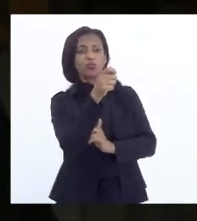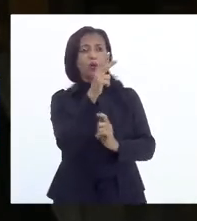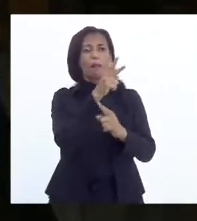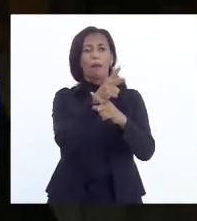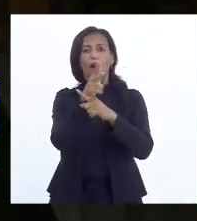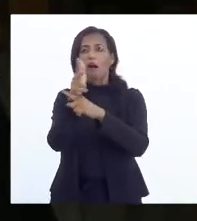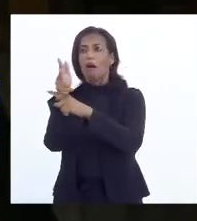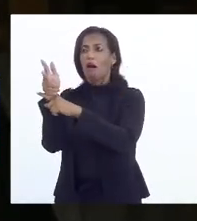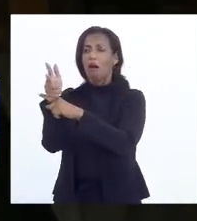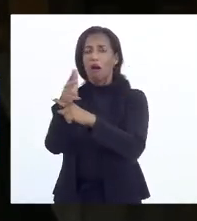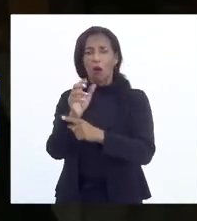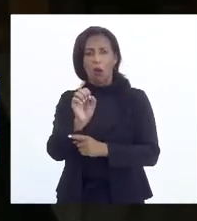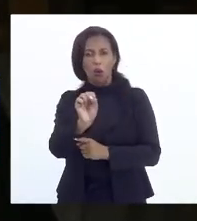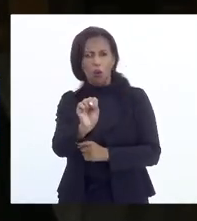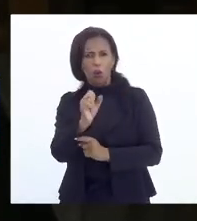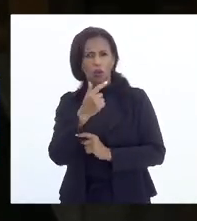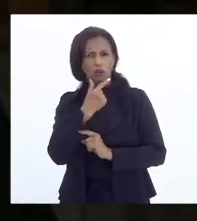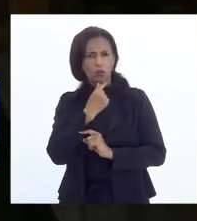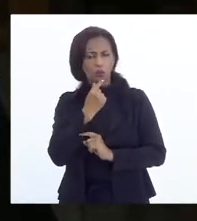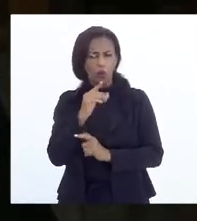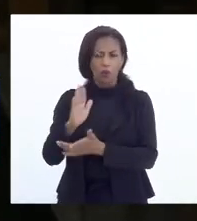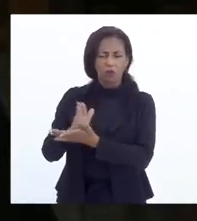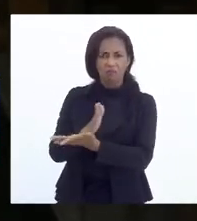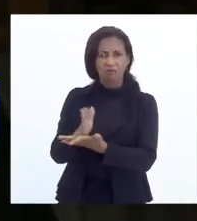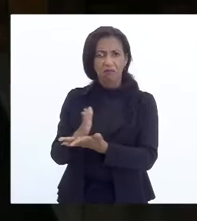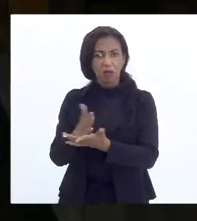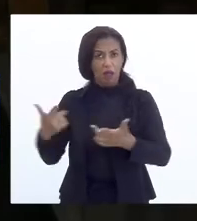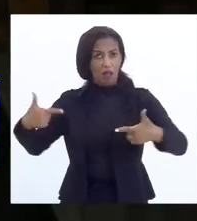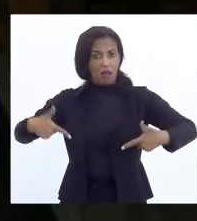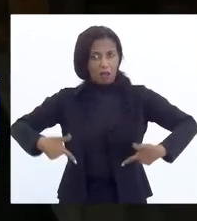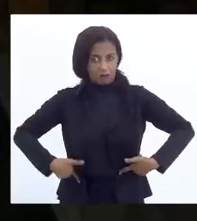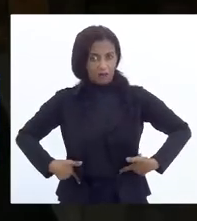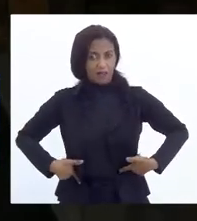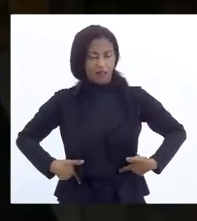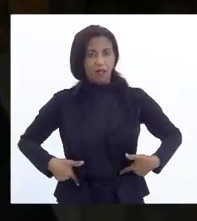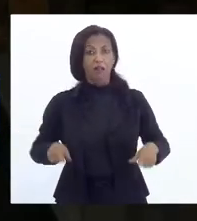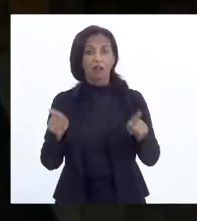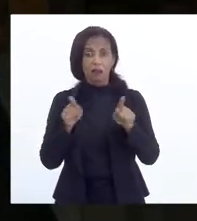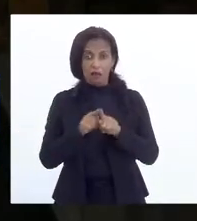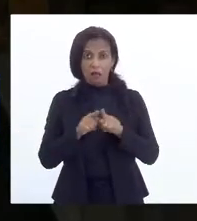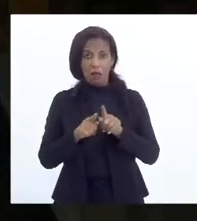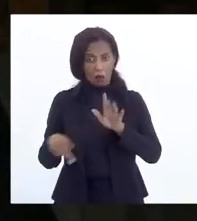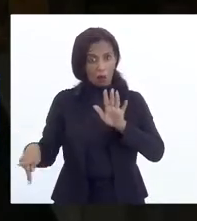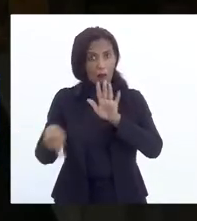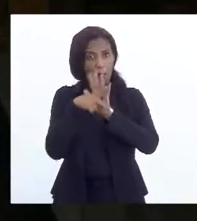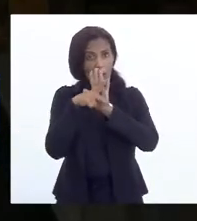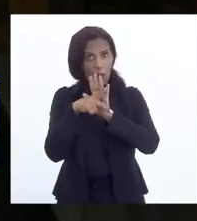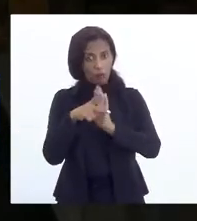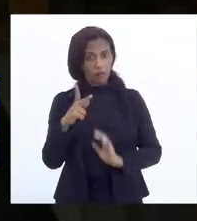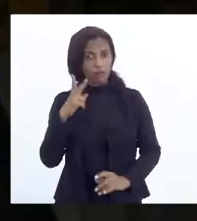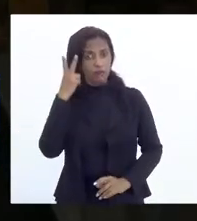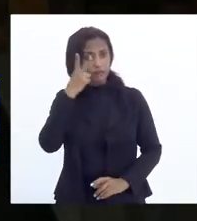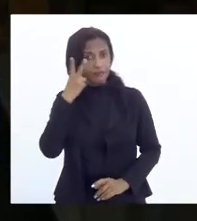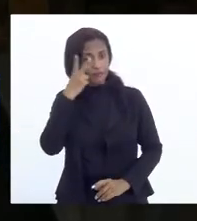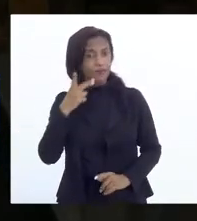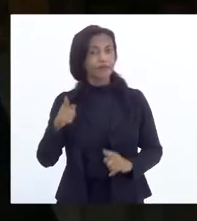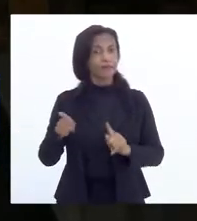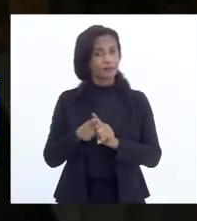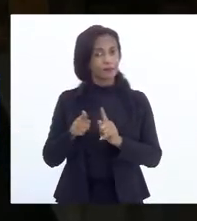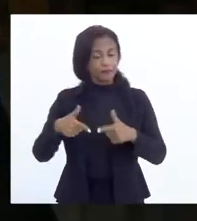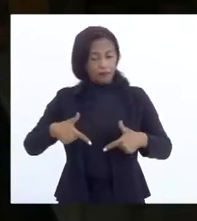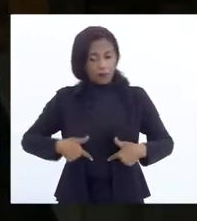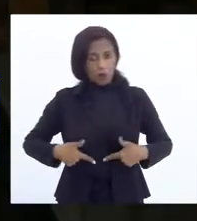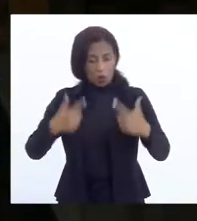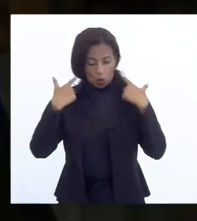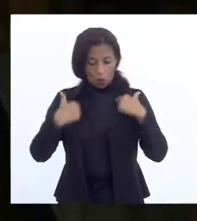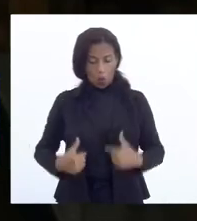de 8 homens, alguns deles armados, inclusive o próprio vereador, com